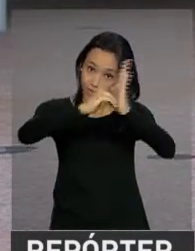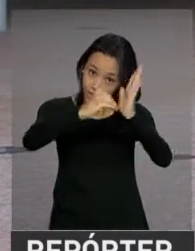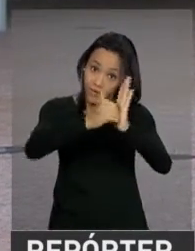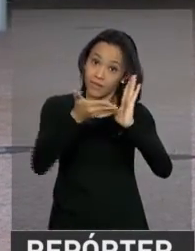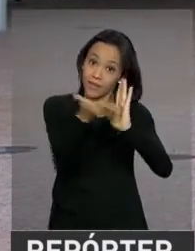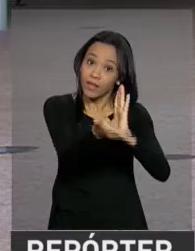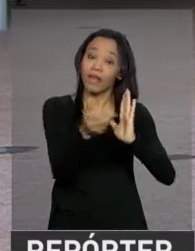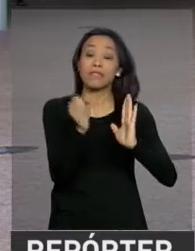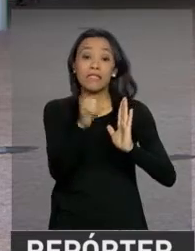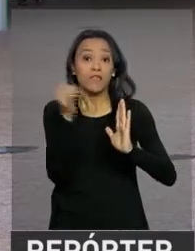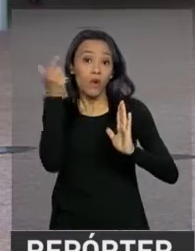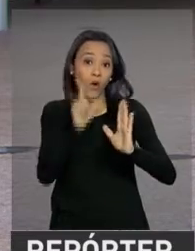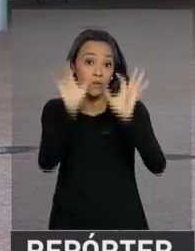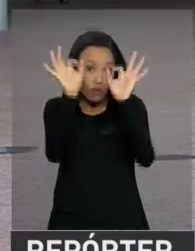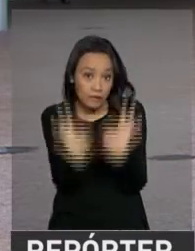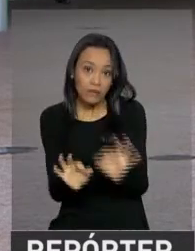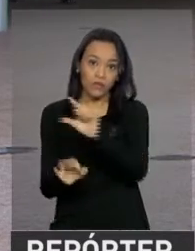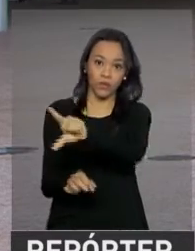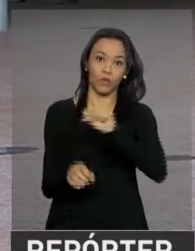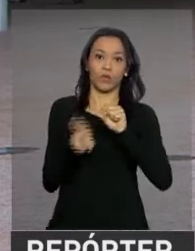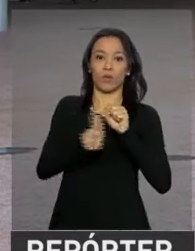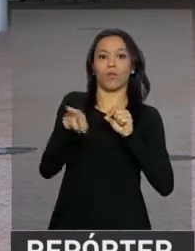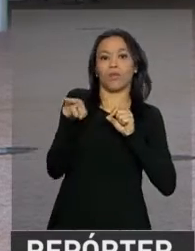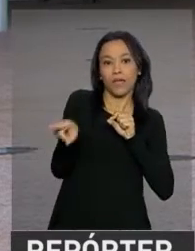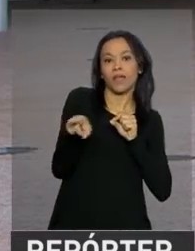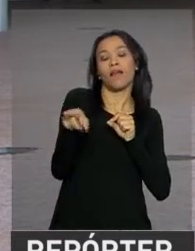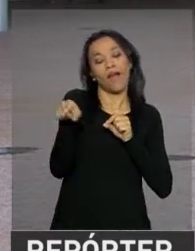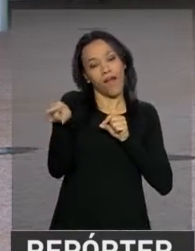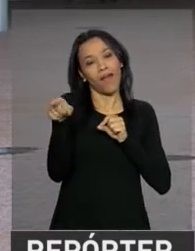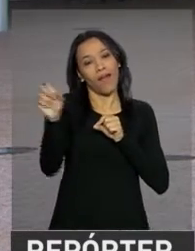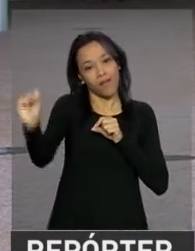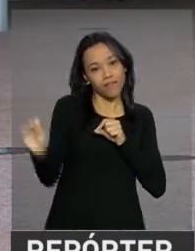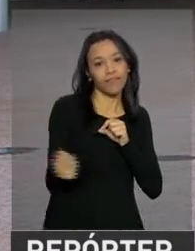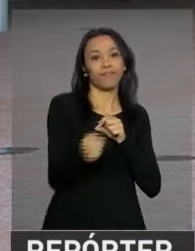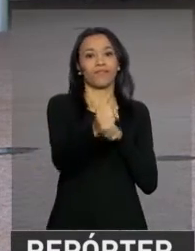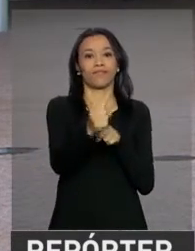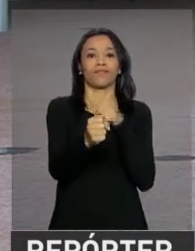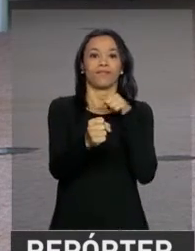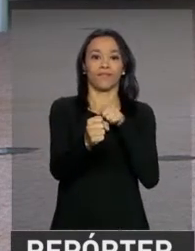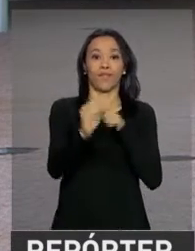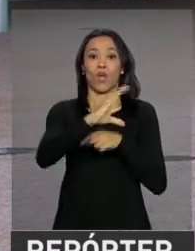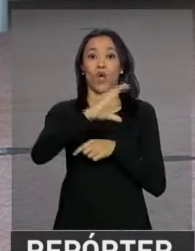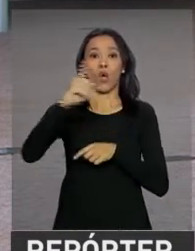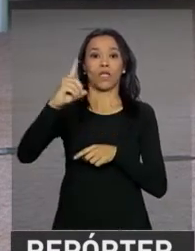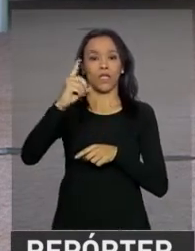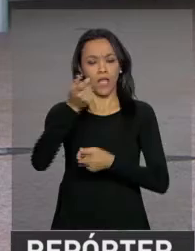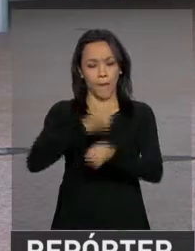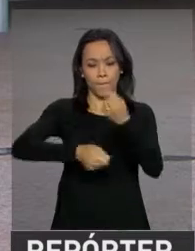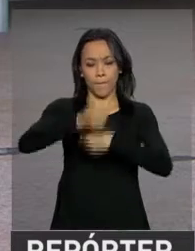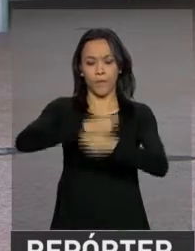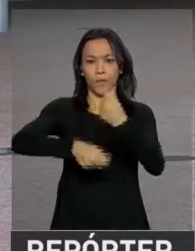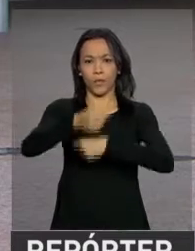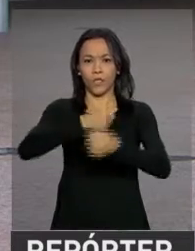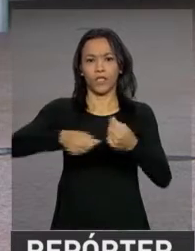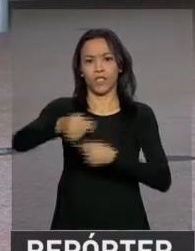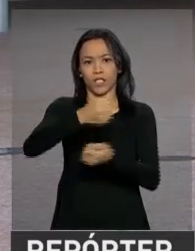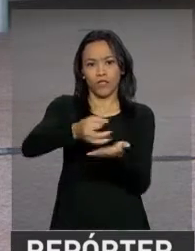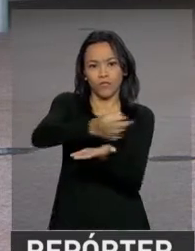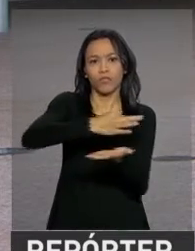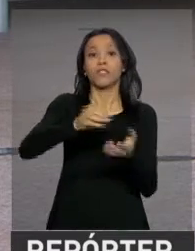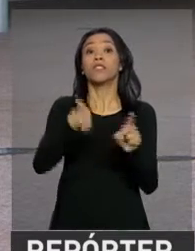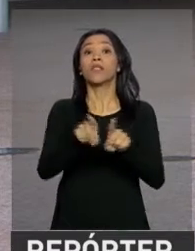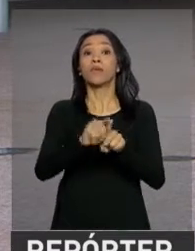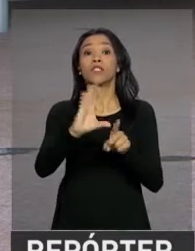e se for confirmado então ele a goldfarb passa a ser o responsável por coordenar a política monetária e cambial do